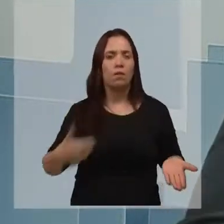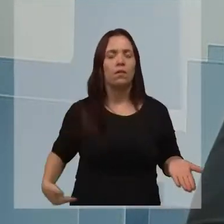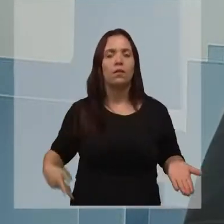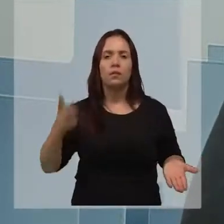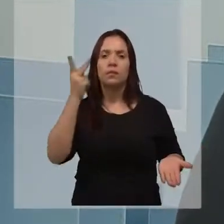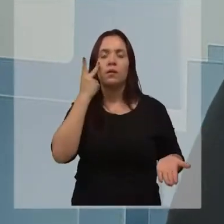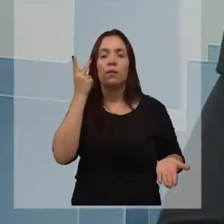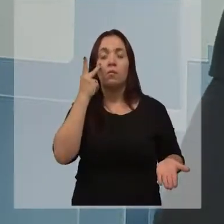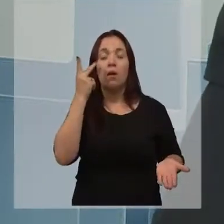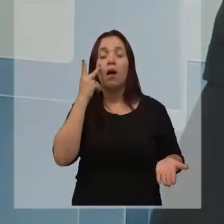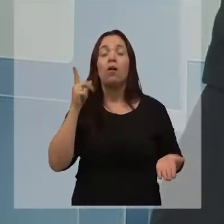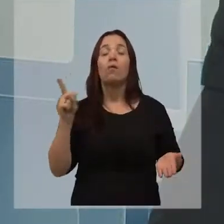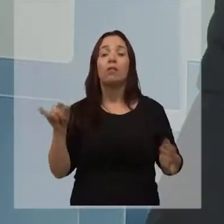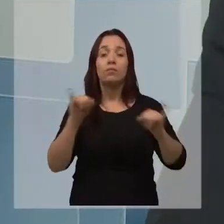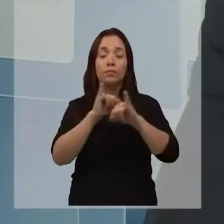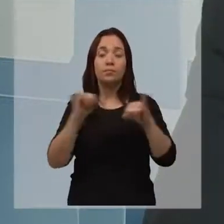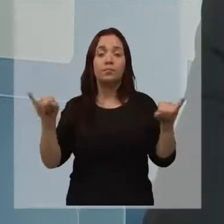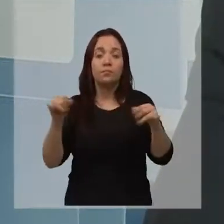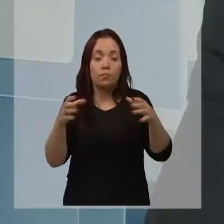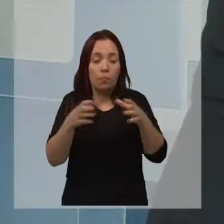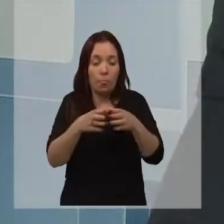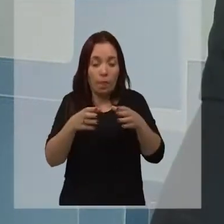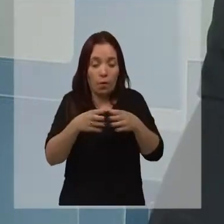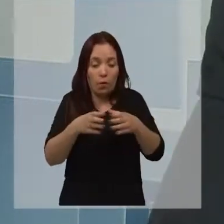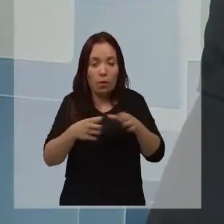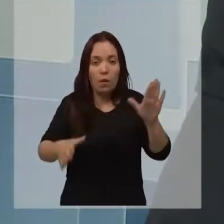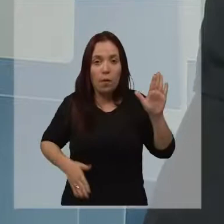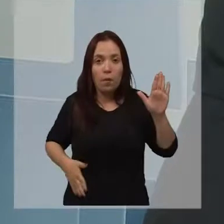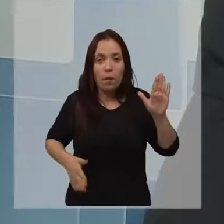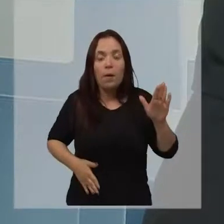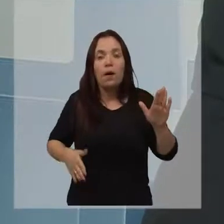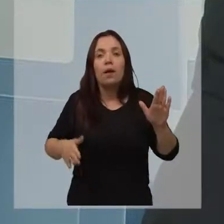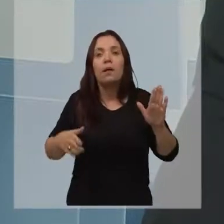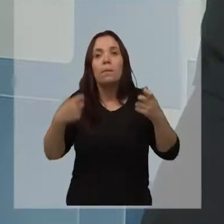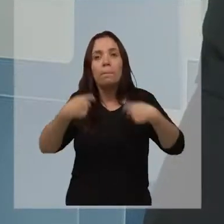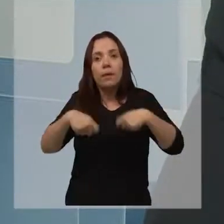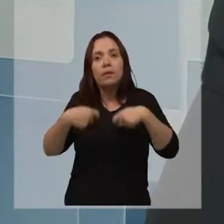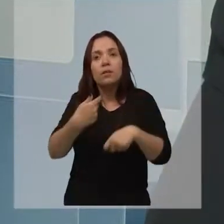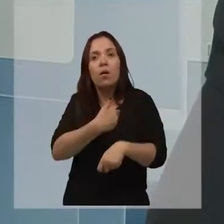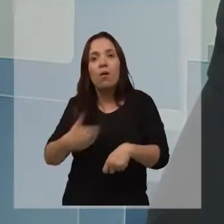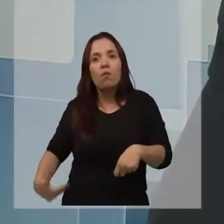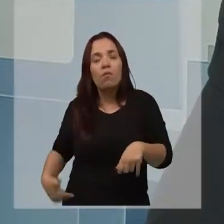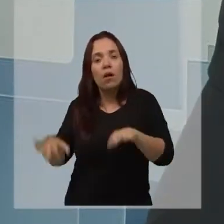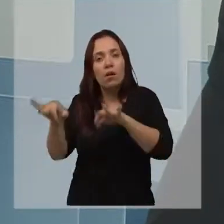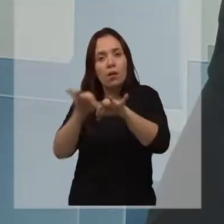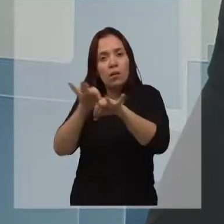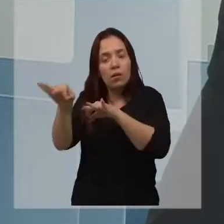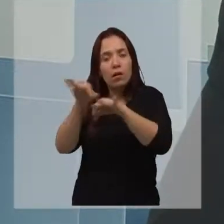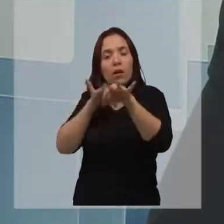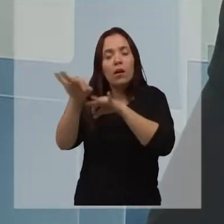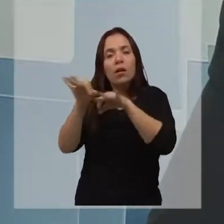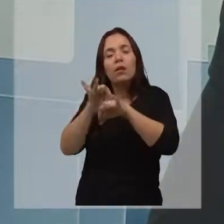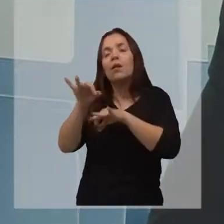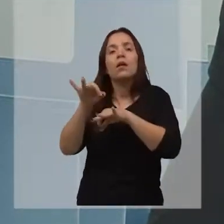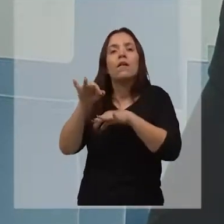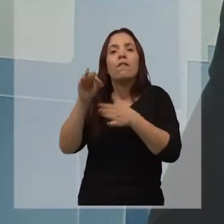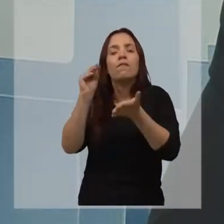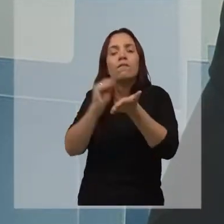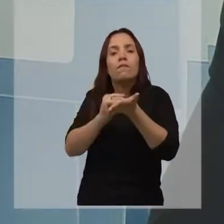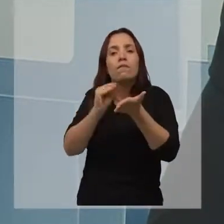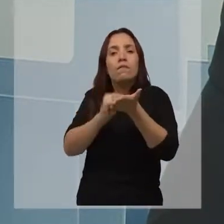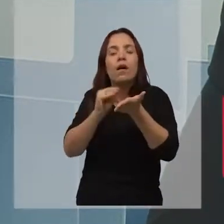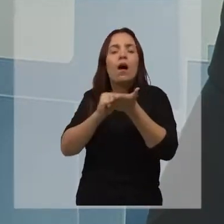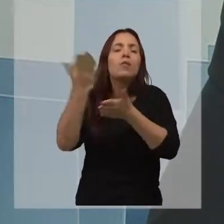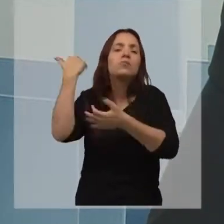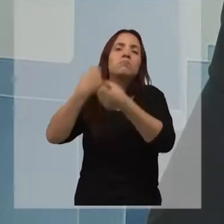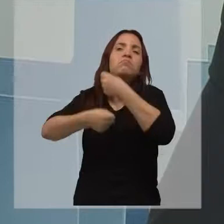aspas, o enfrentamento do crime organizado é política de Estado. Segundo ele, a administração estadual, sem especificar de qual ano ou